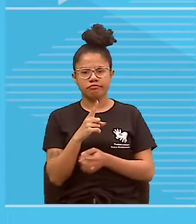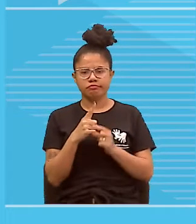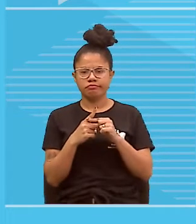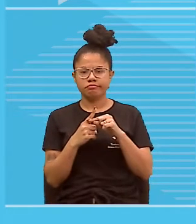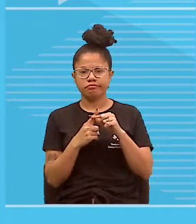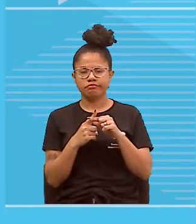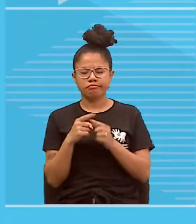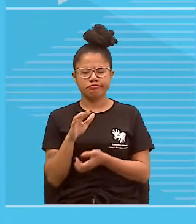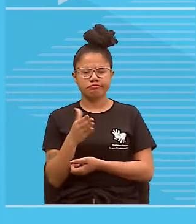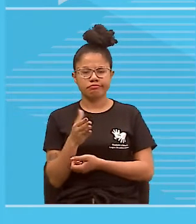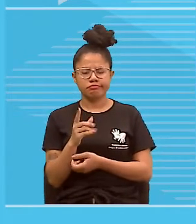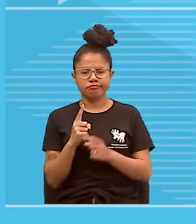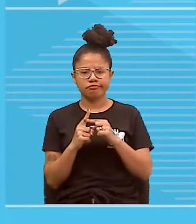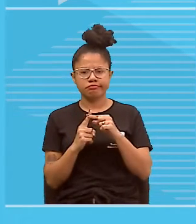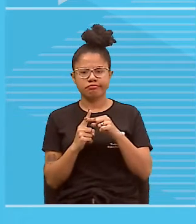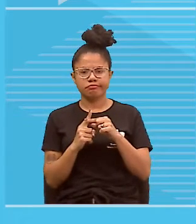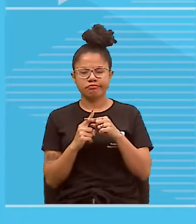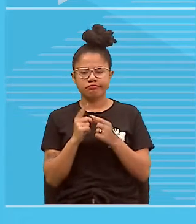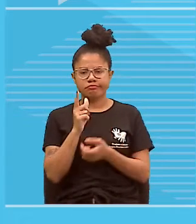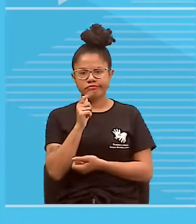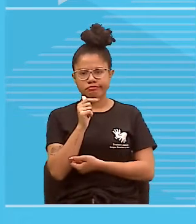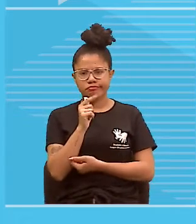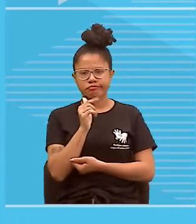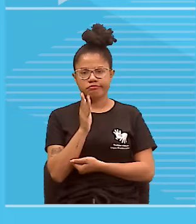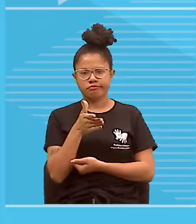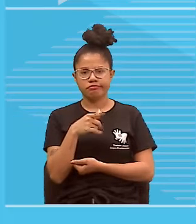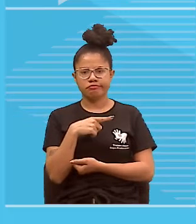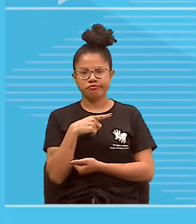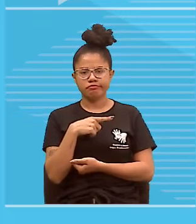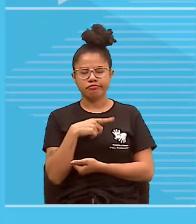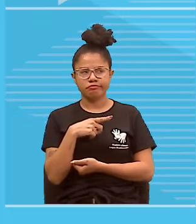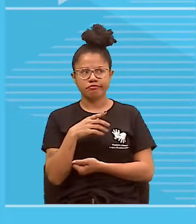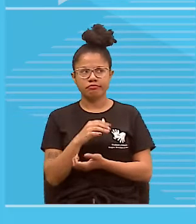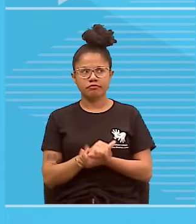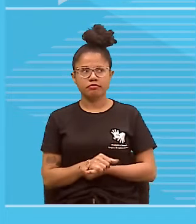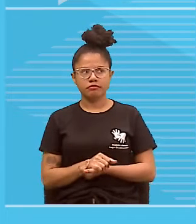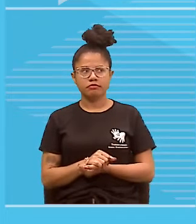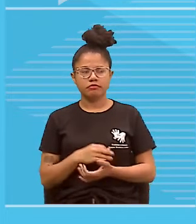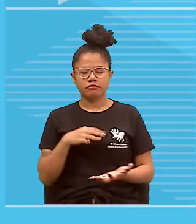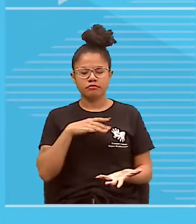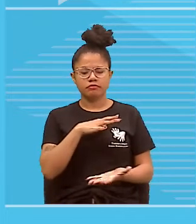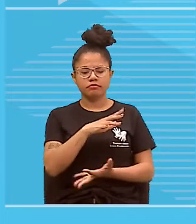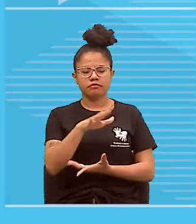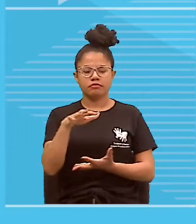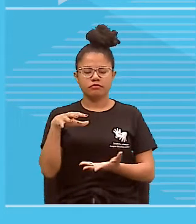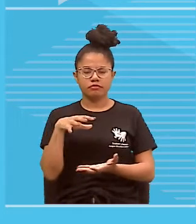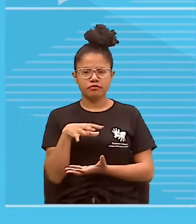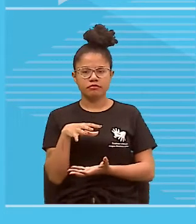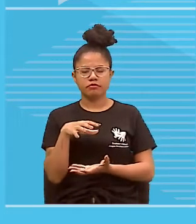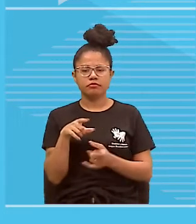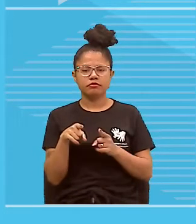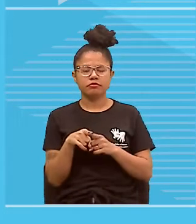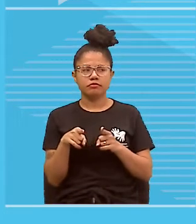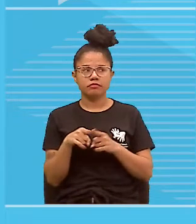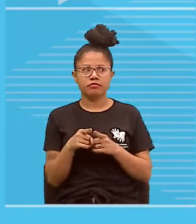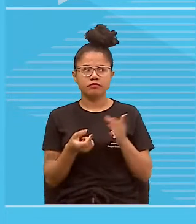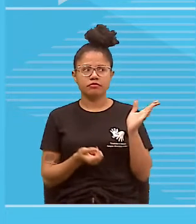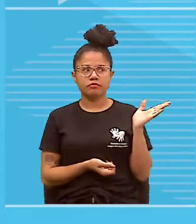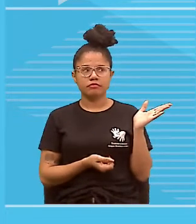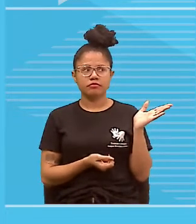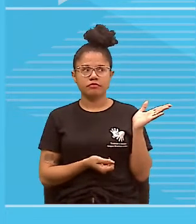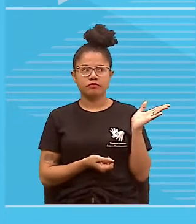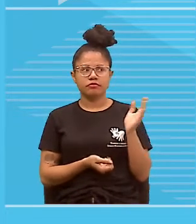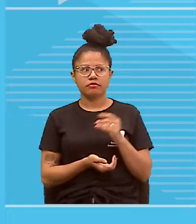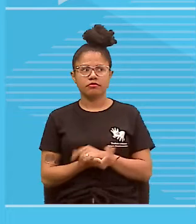quente acúmulo de água no estado líquido a formação de uma atmosfera e aí com essas condições